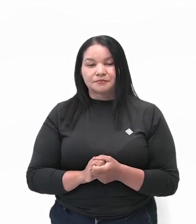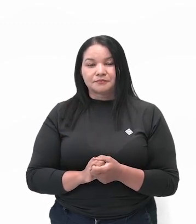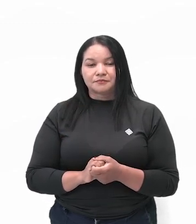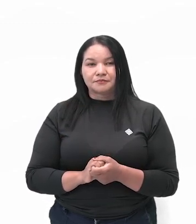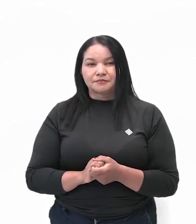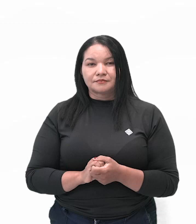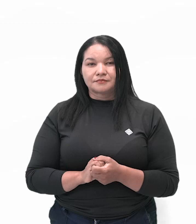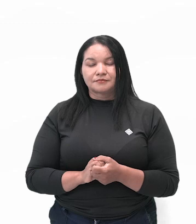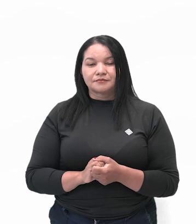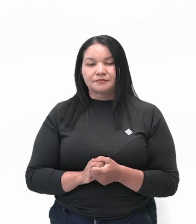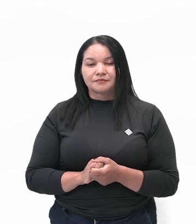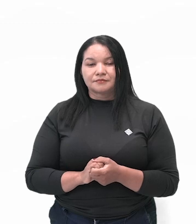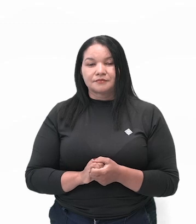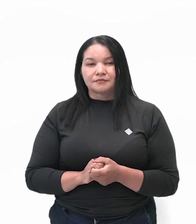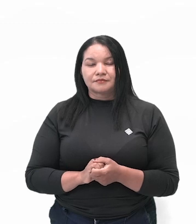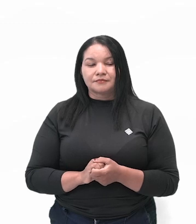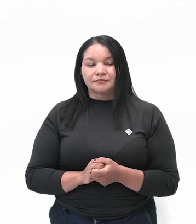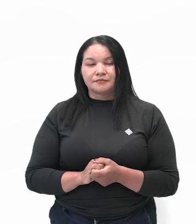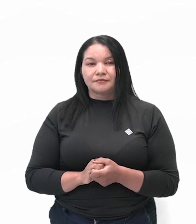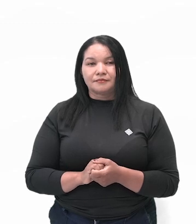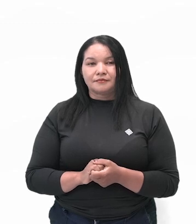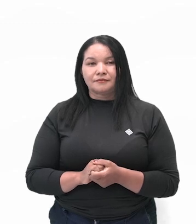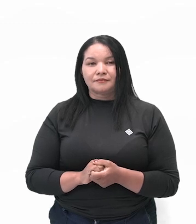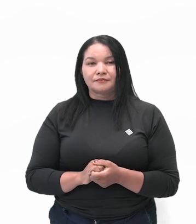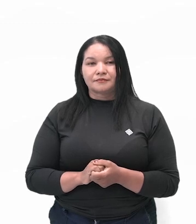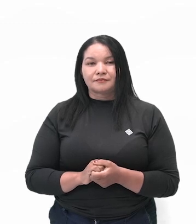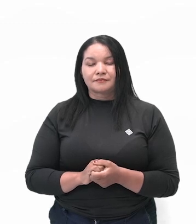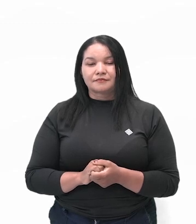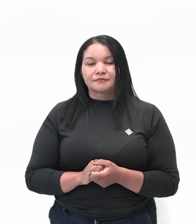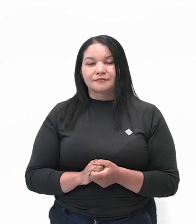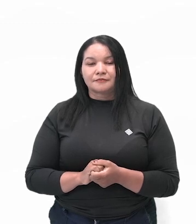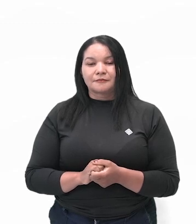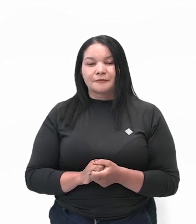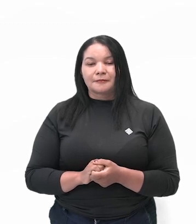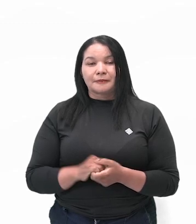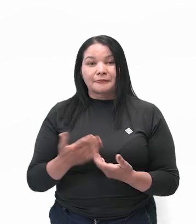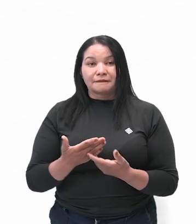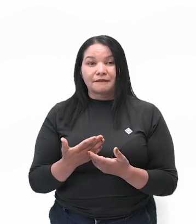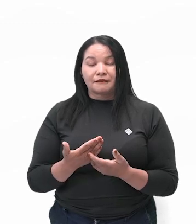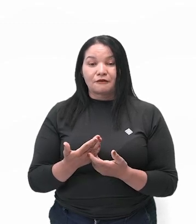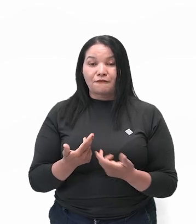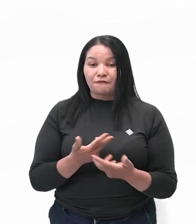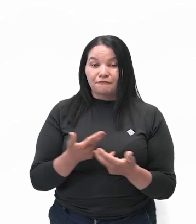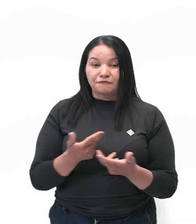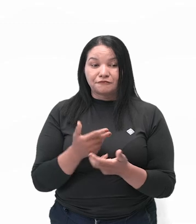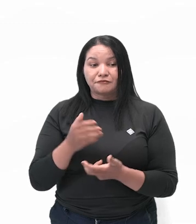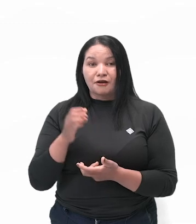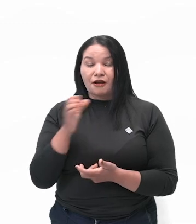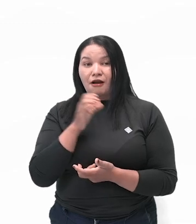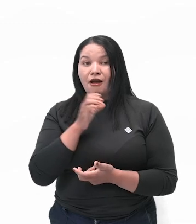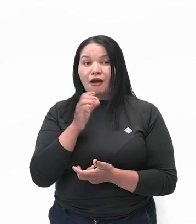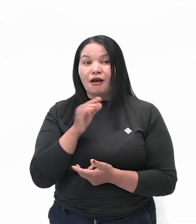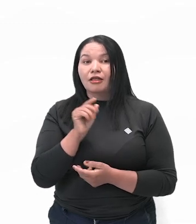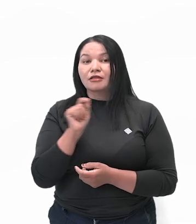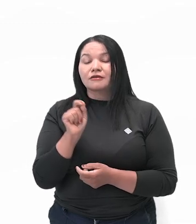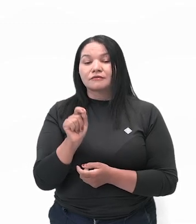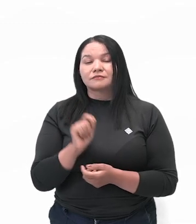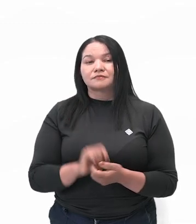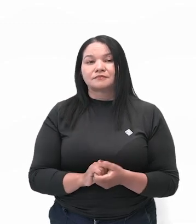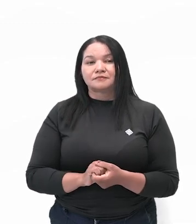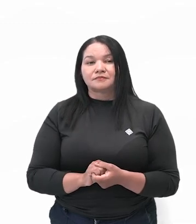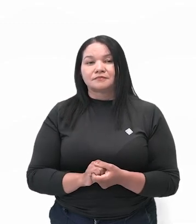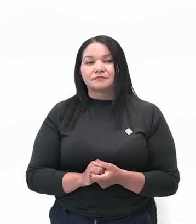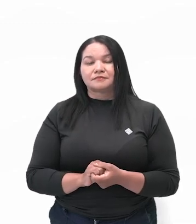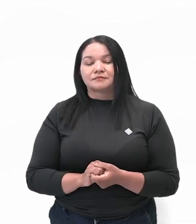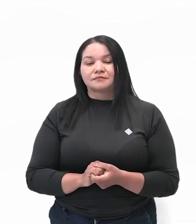Deforestation, accelerating, ó. Algo está acelerando. O que está acelerando? Está